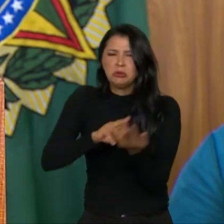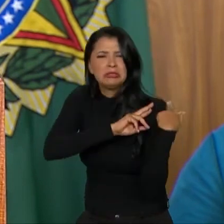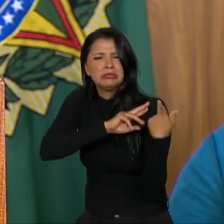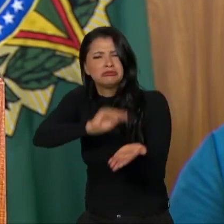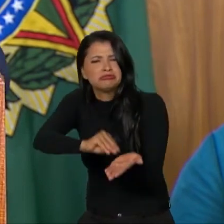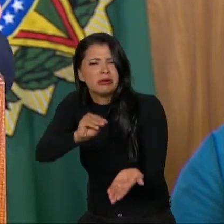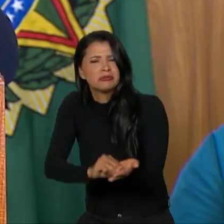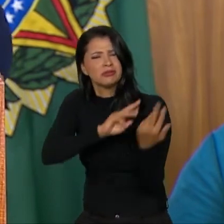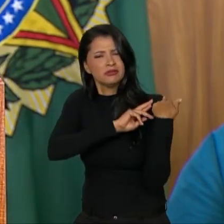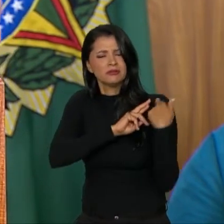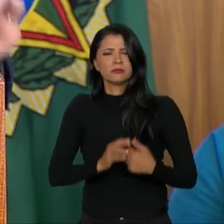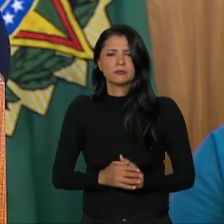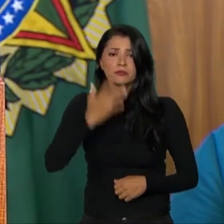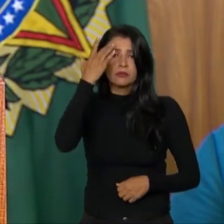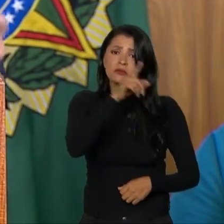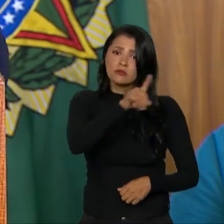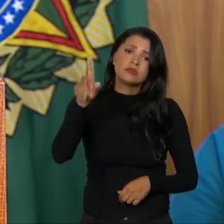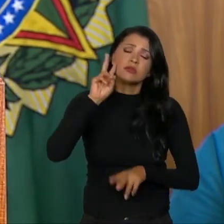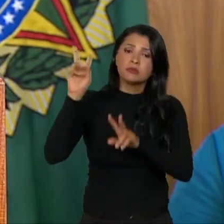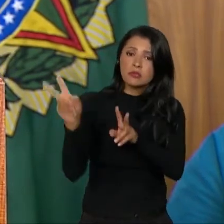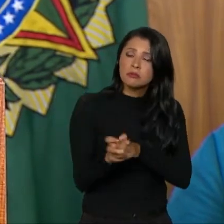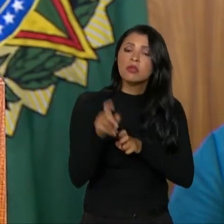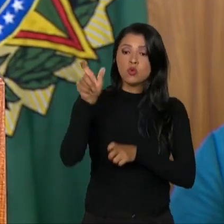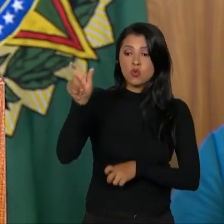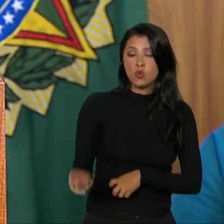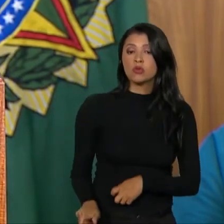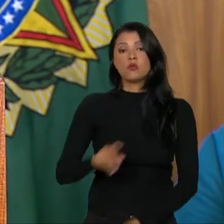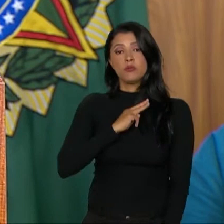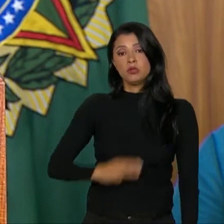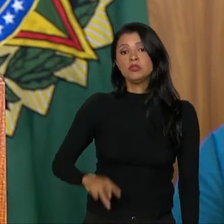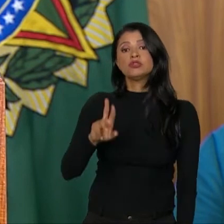vocês atentaram para uma coisa que disse o ministro Renan.